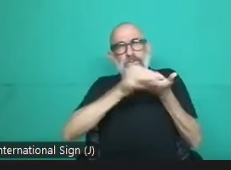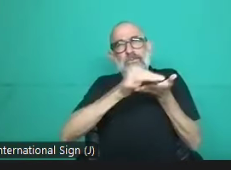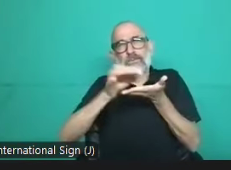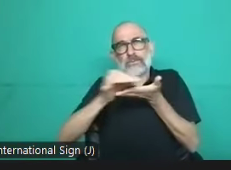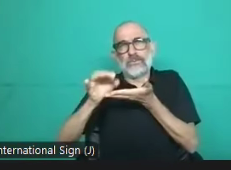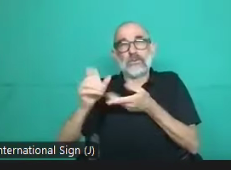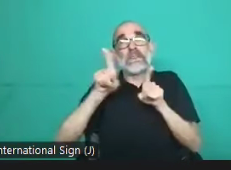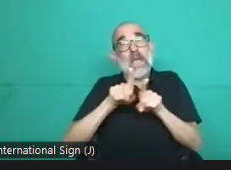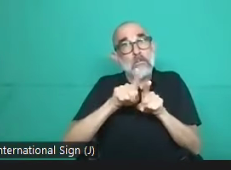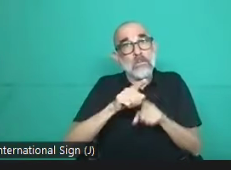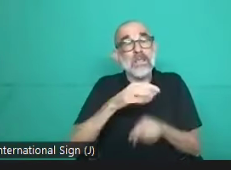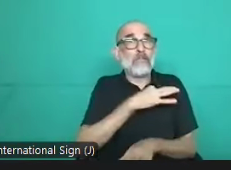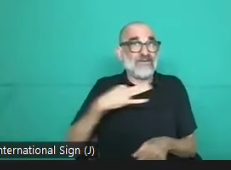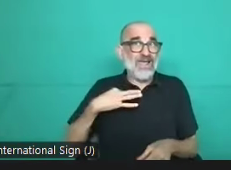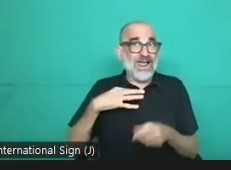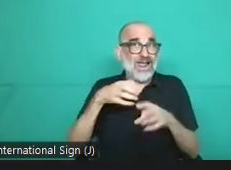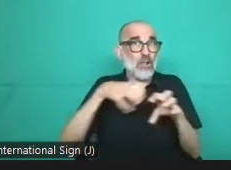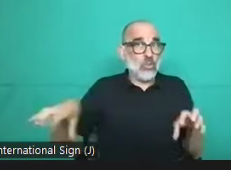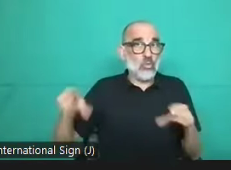na ortopedia e doenças